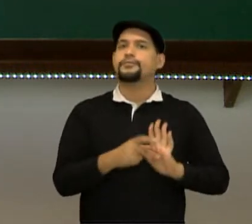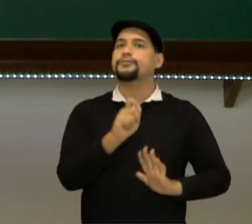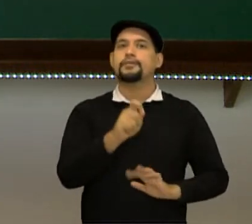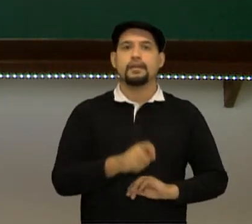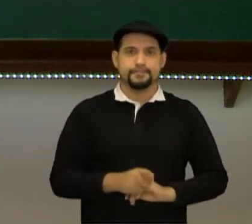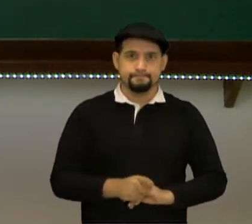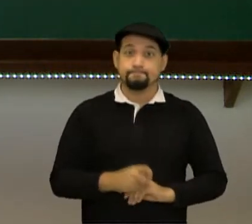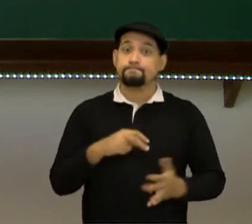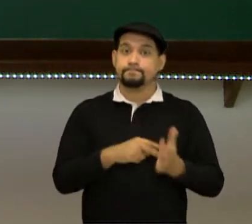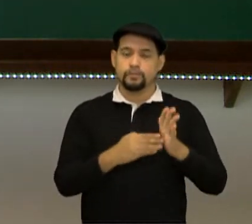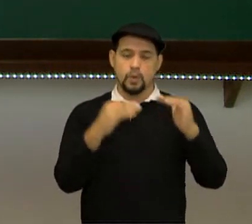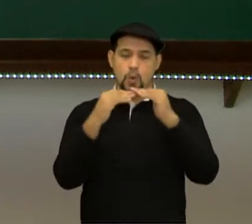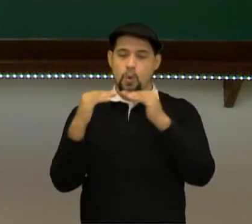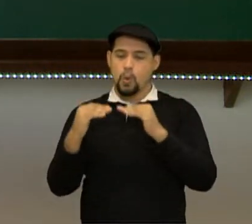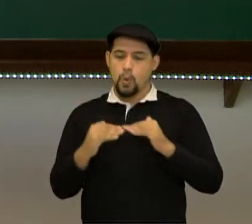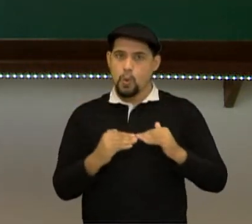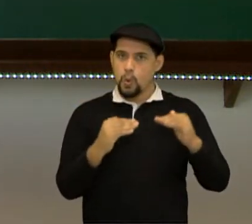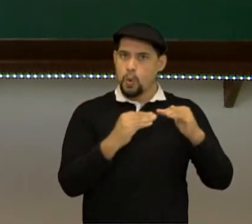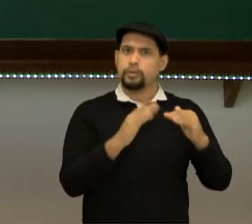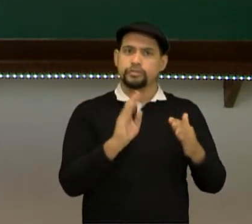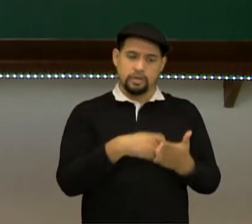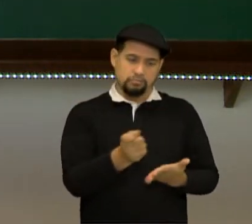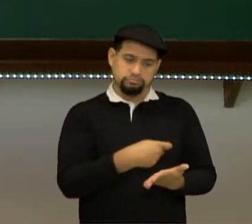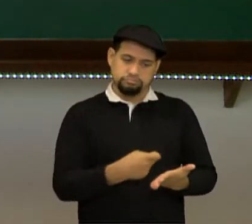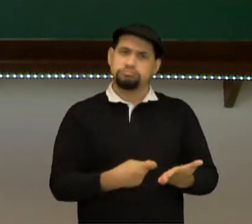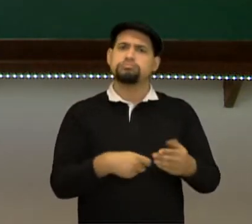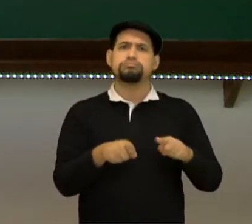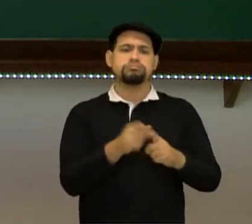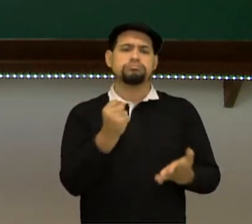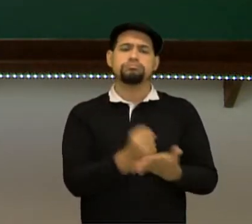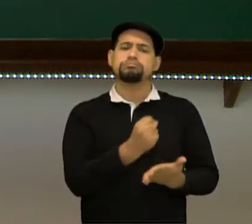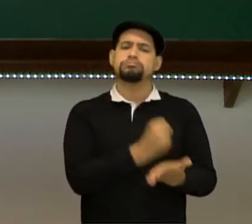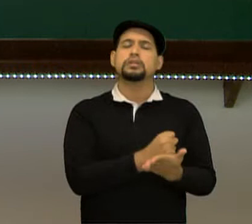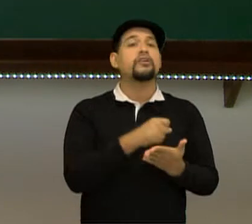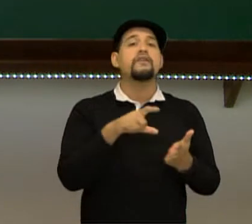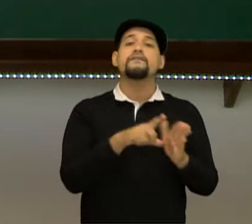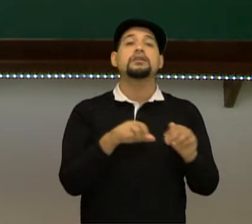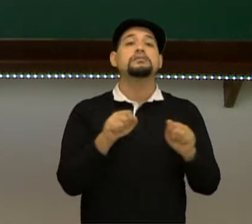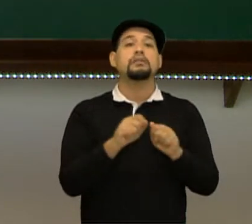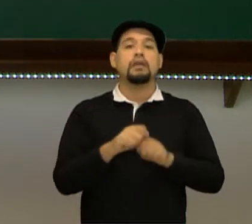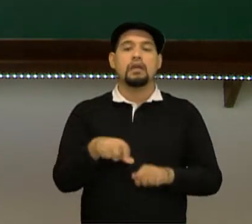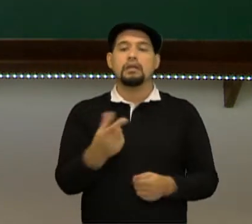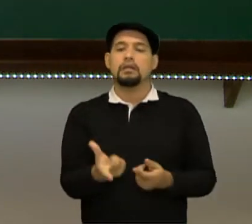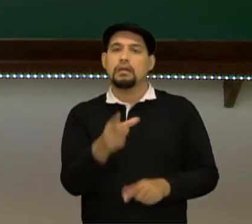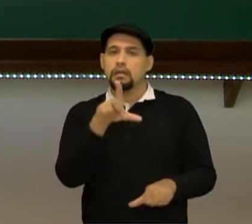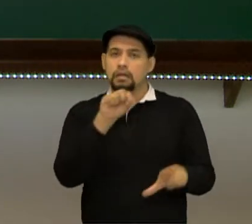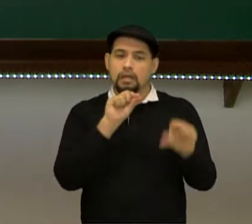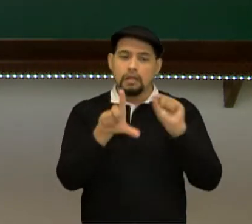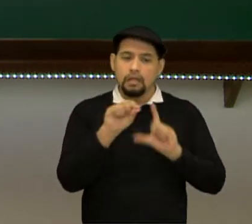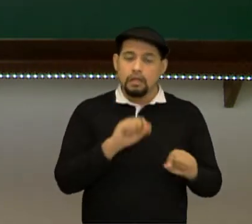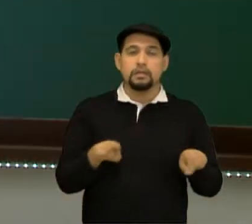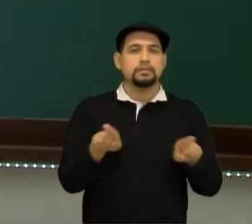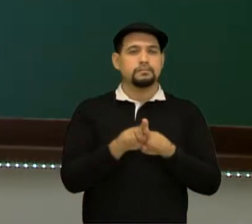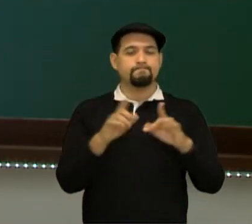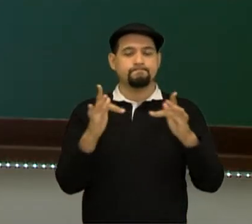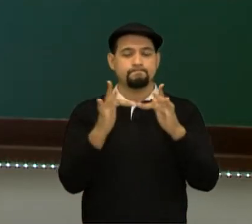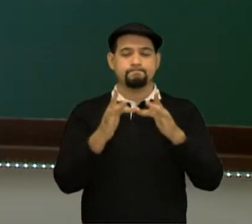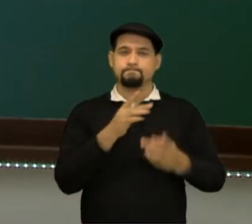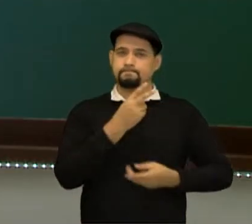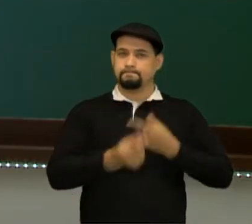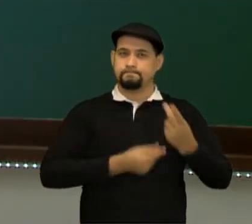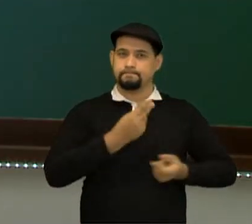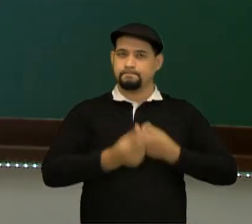são acordos assinados onde se estabelece uma alternativa para o relacionamento